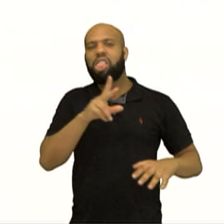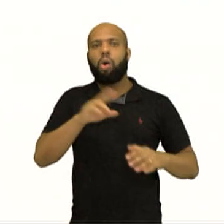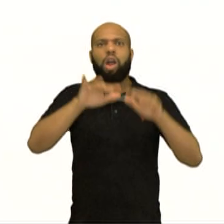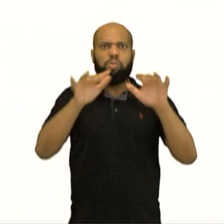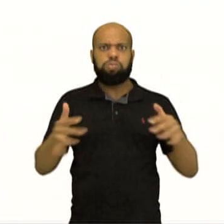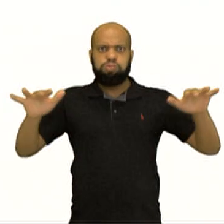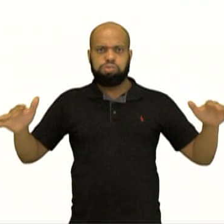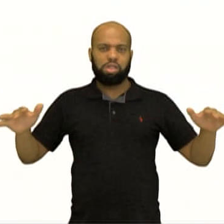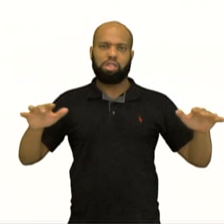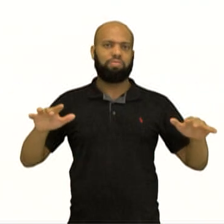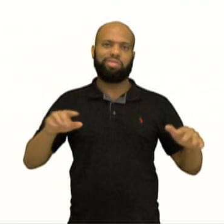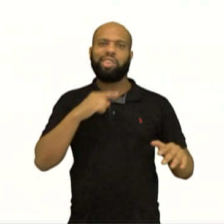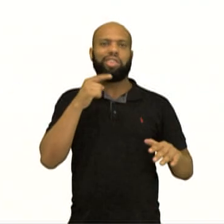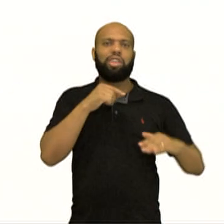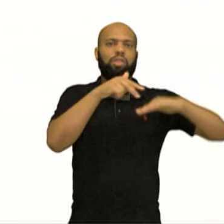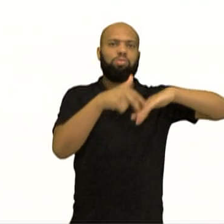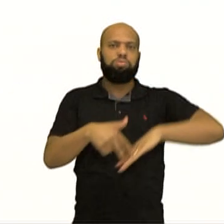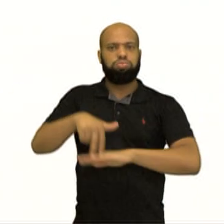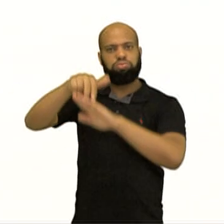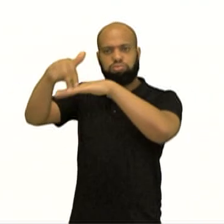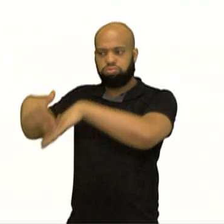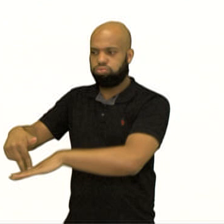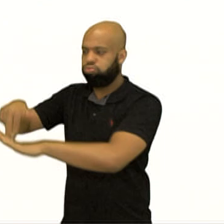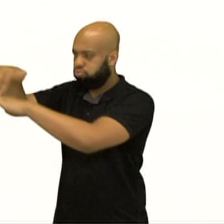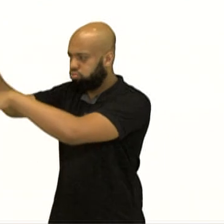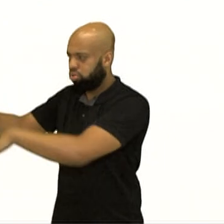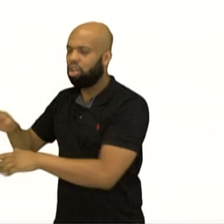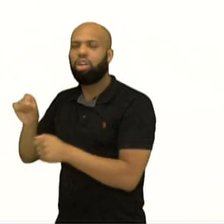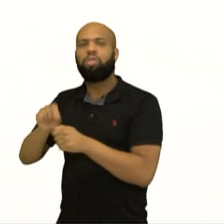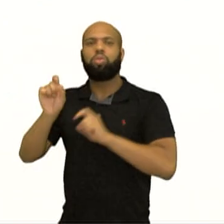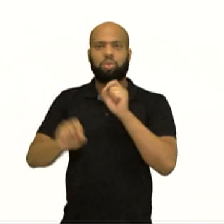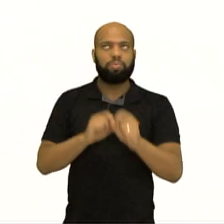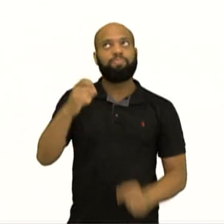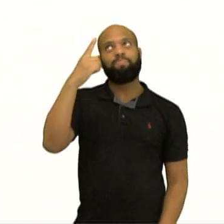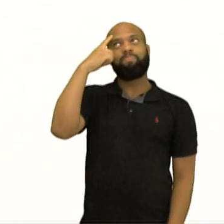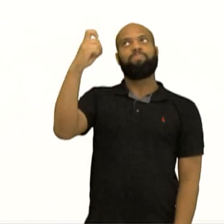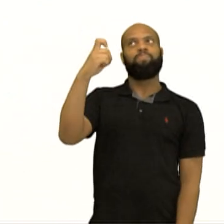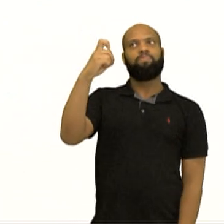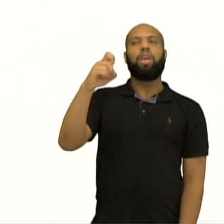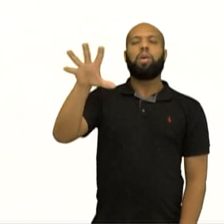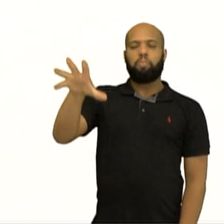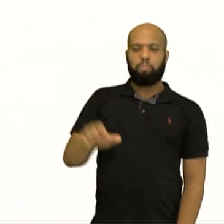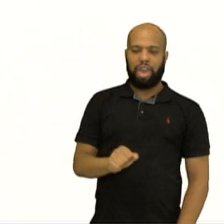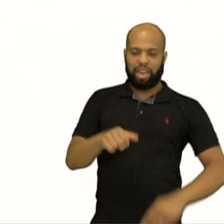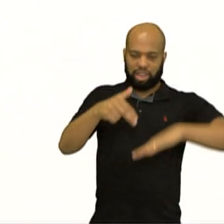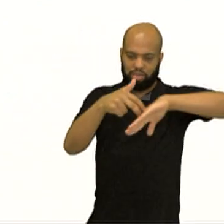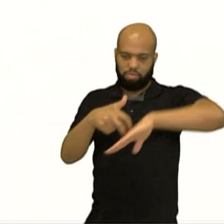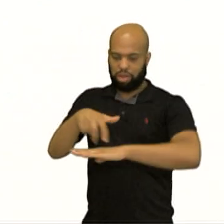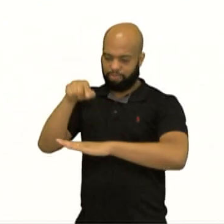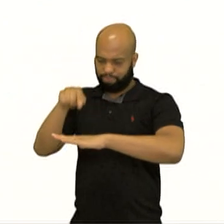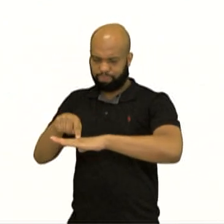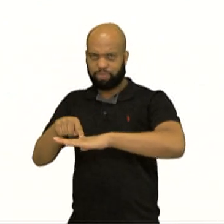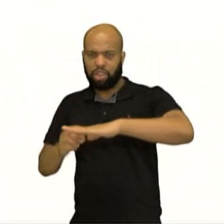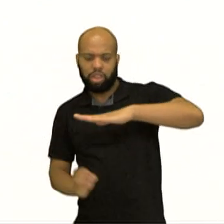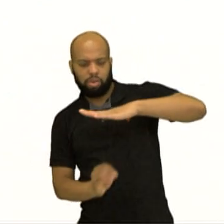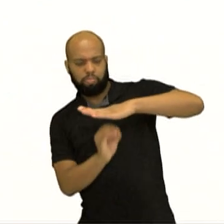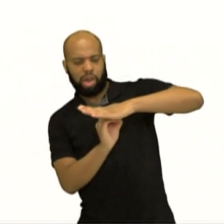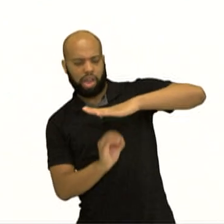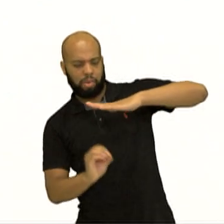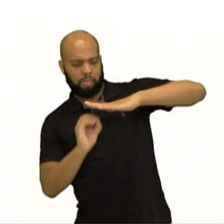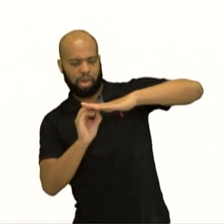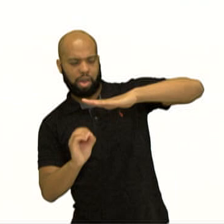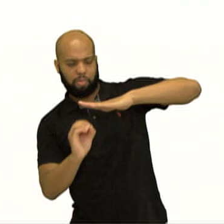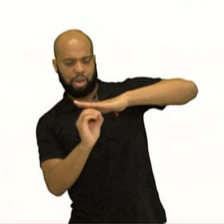essas ondas eles não conseguiam praticar. E o que eles fizeram então? Tiveram a ideia de pegar essas pranchas e colocar as rodinhas, né, para